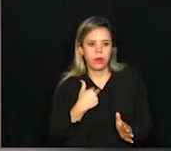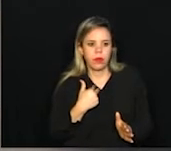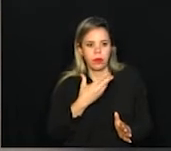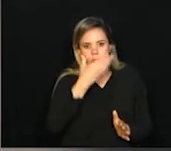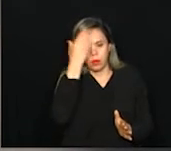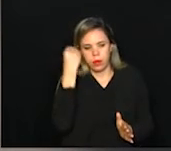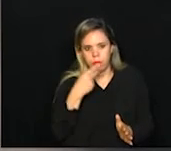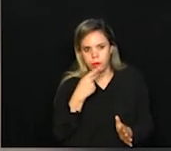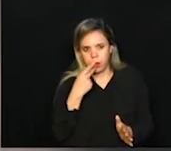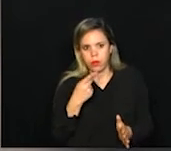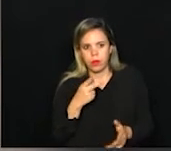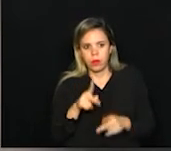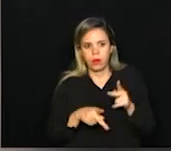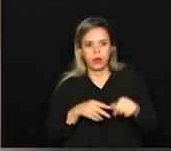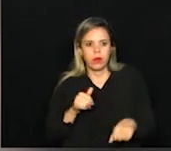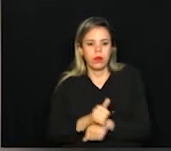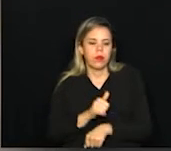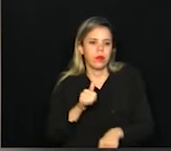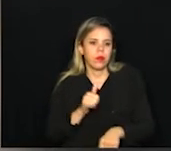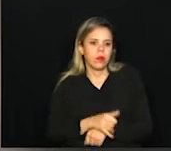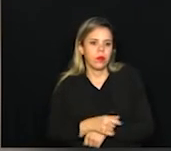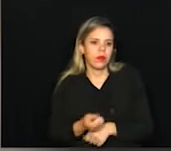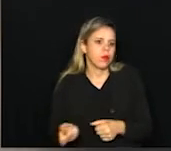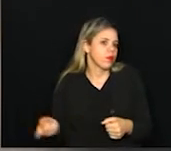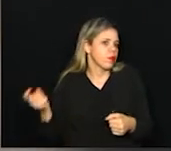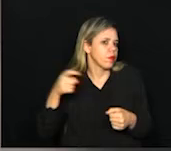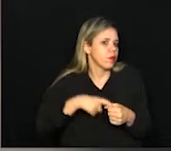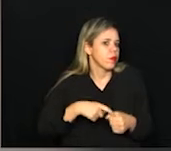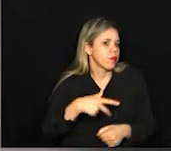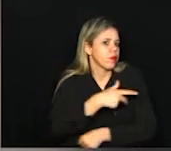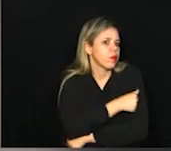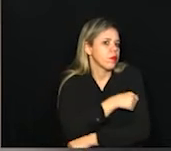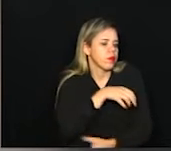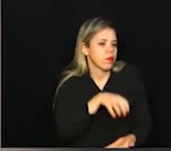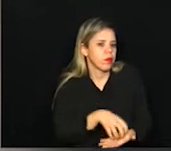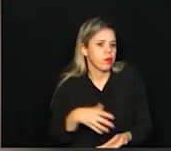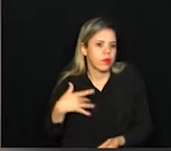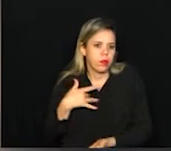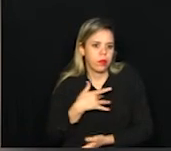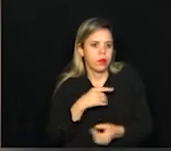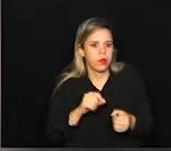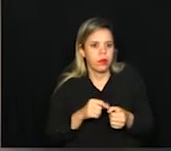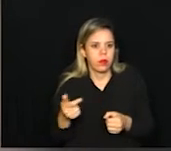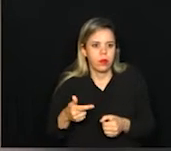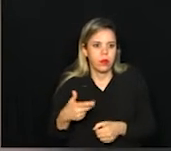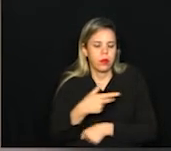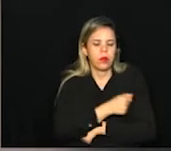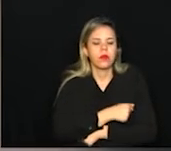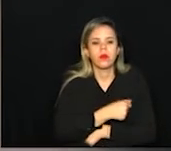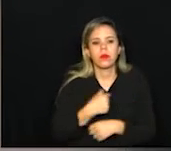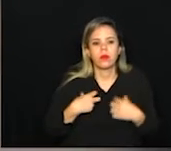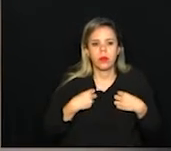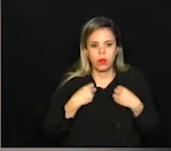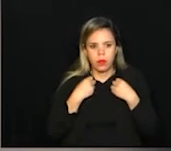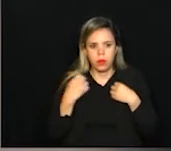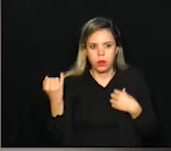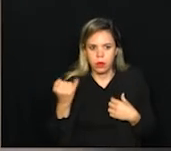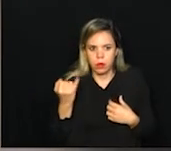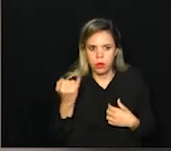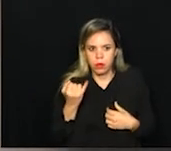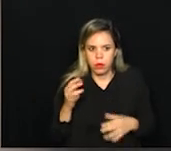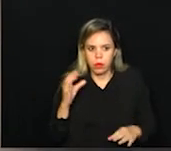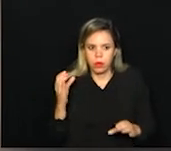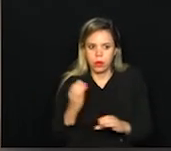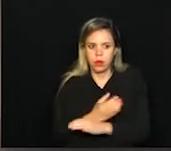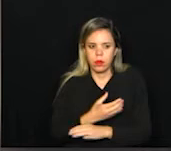falar dos faltosos, ou seja, aqueles que não voltaram às unidades básicas para fazer a sua segunda dose, é muito importante que